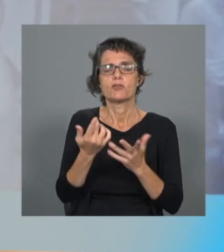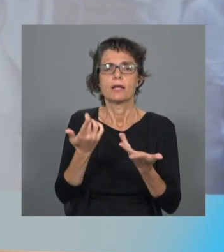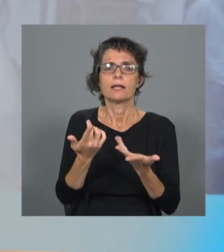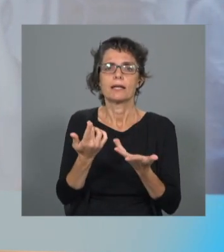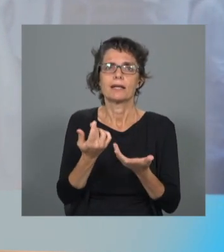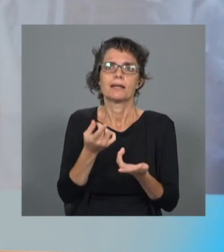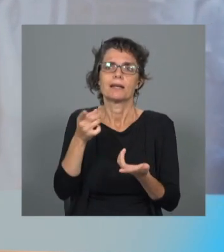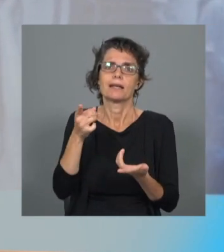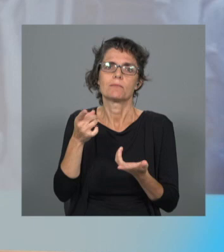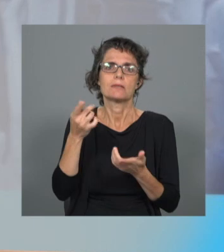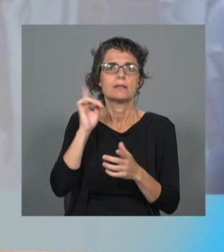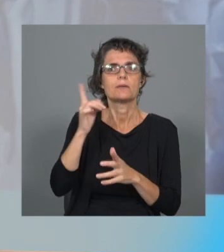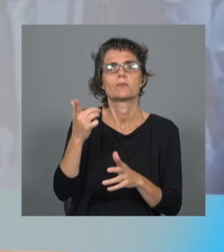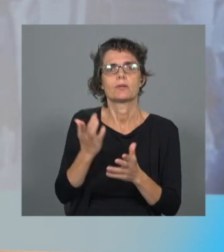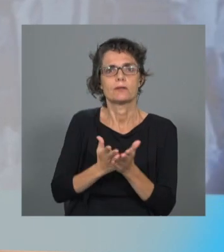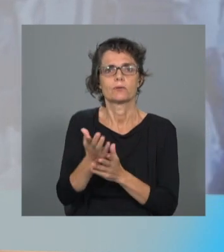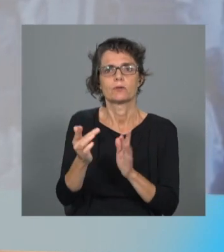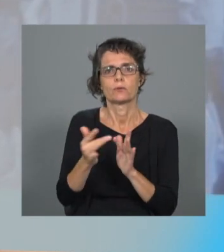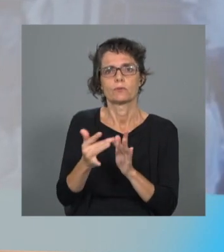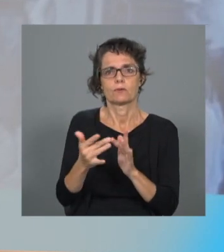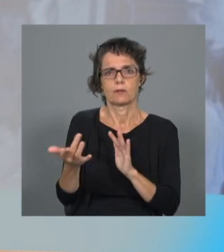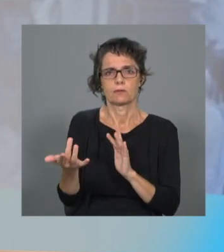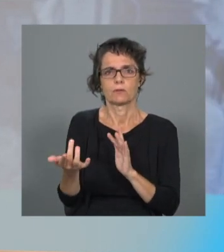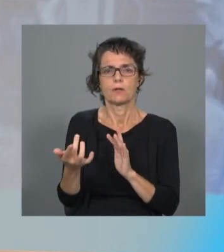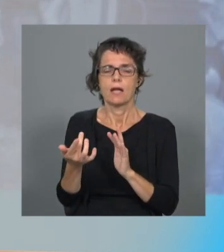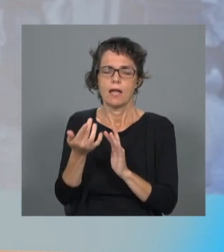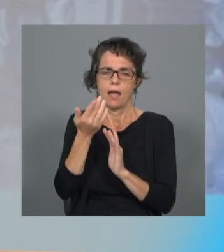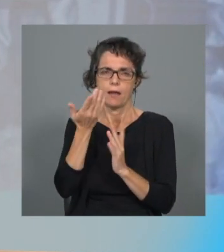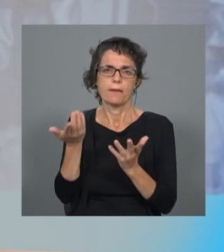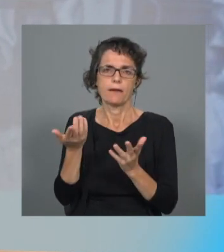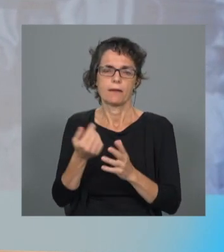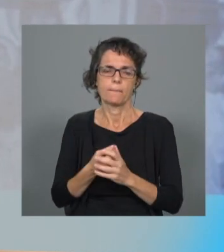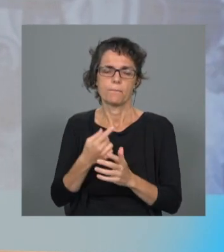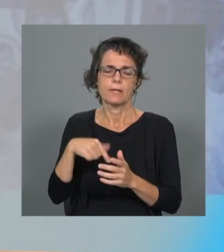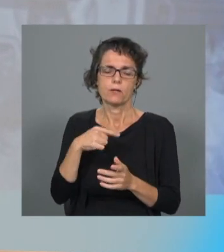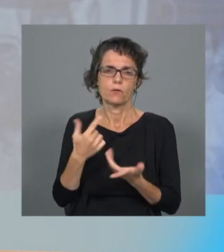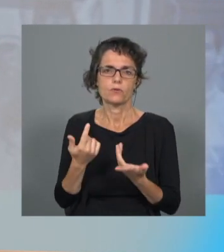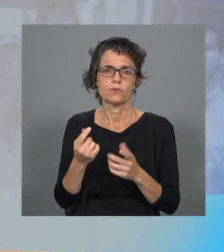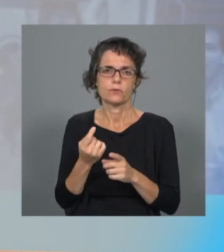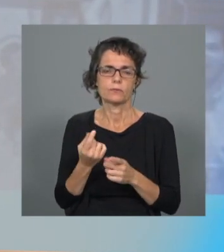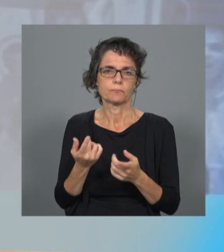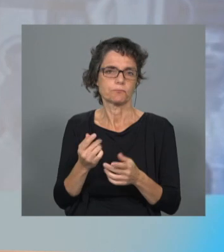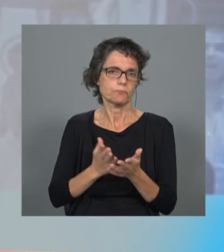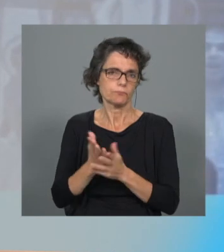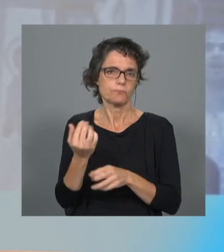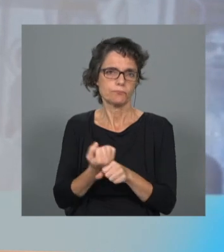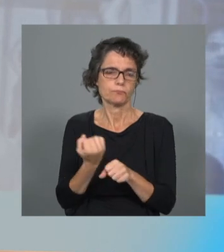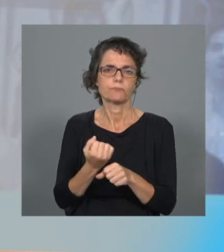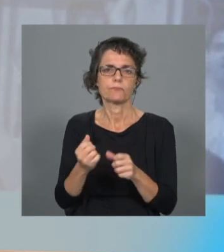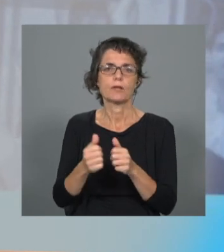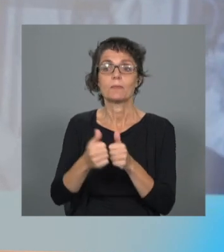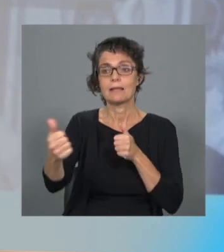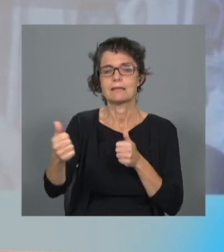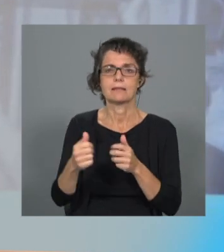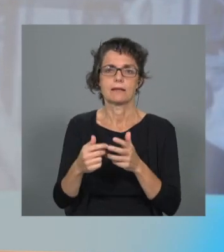de atividade. E considerámos que era necessário manter esta presença e, por isso, vamos continuar a fazer essas transmissões.